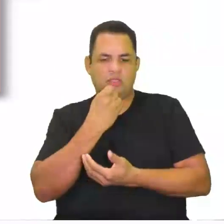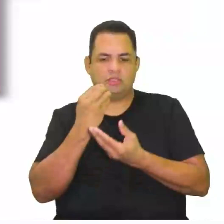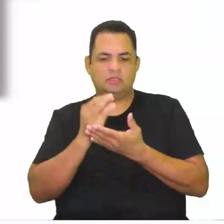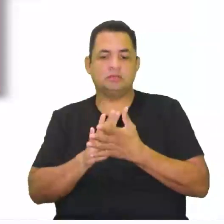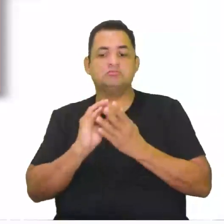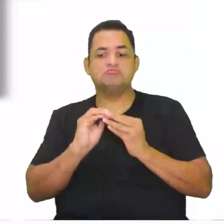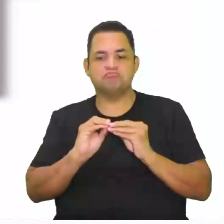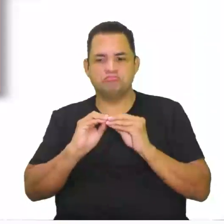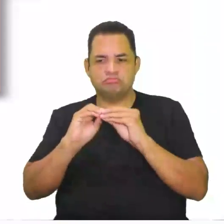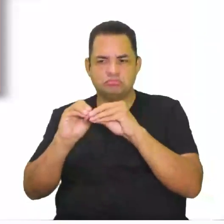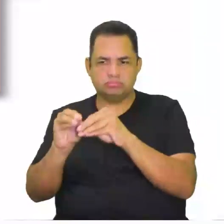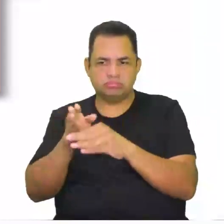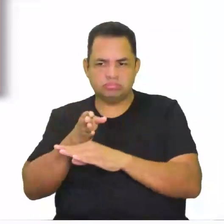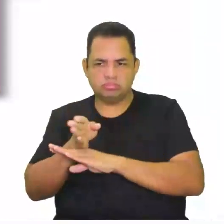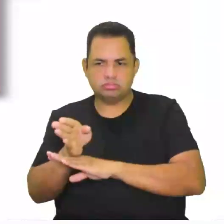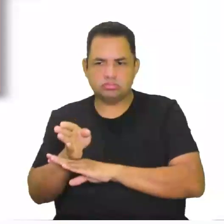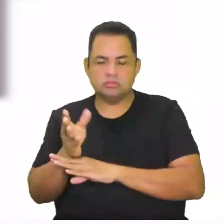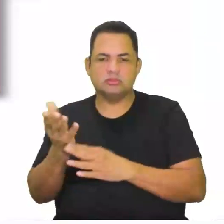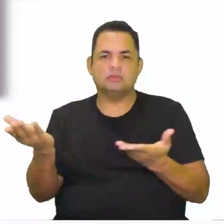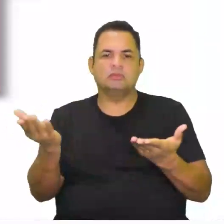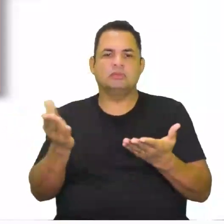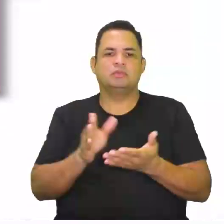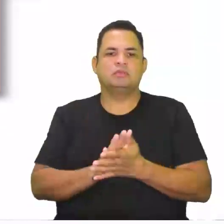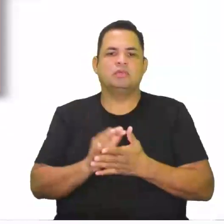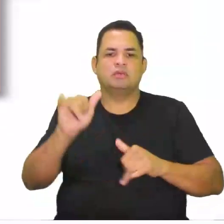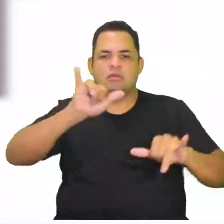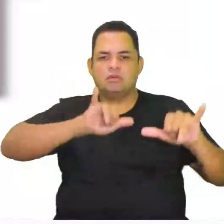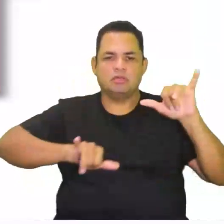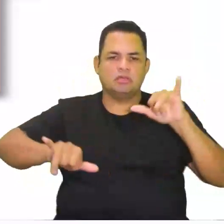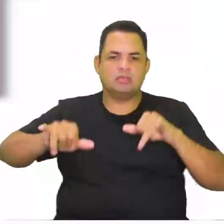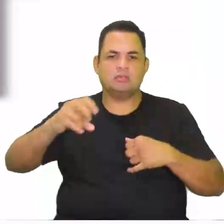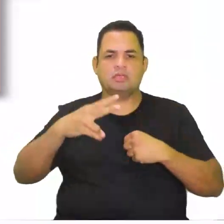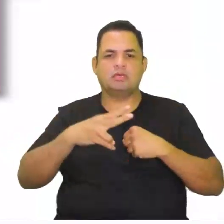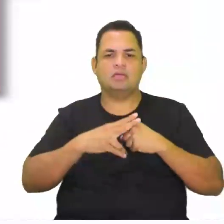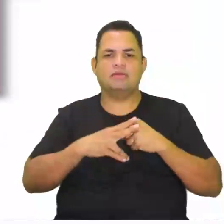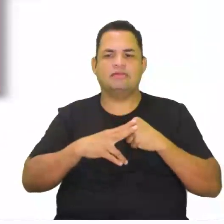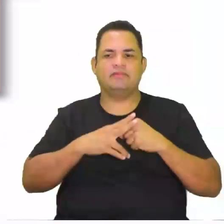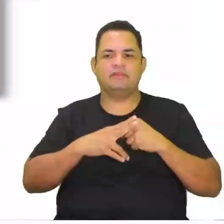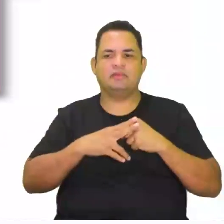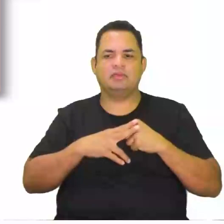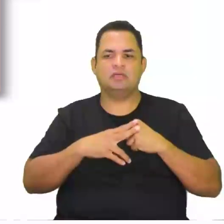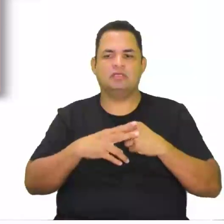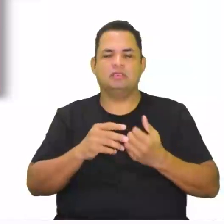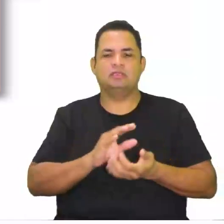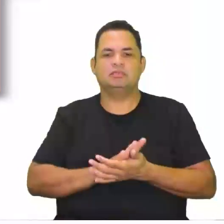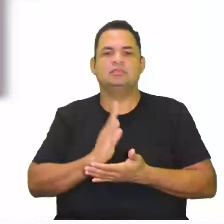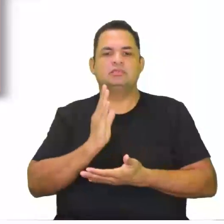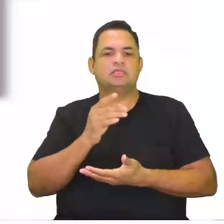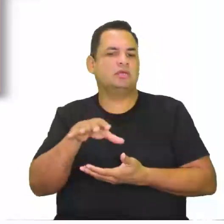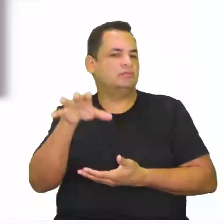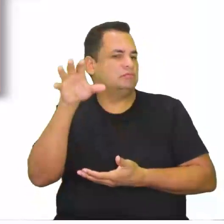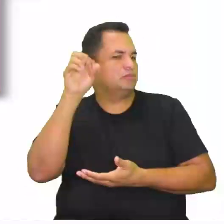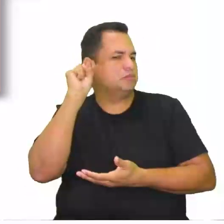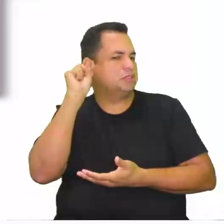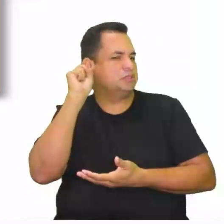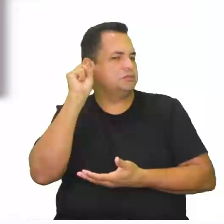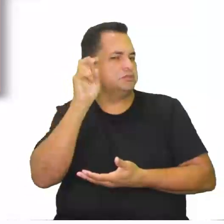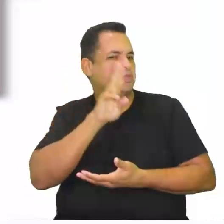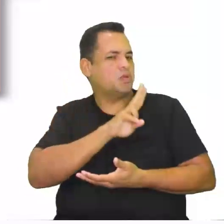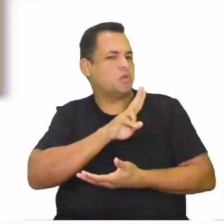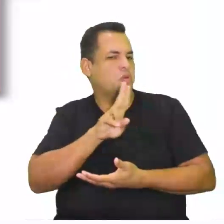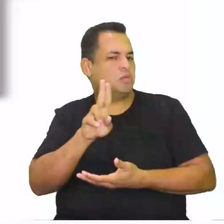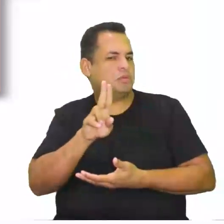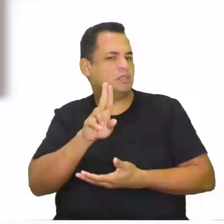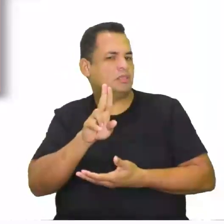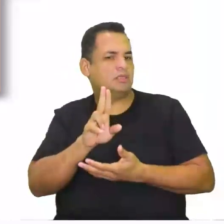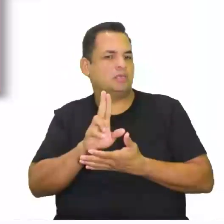seu destino e sobre a química verde. Eu não sei se vocês já ouviram falar esse nome, mas a